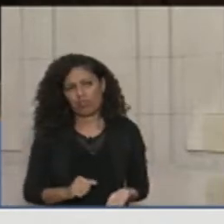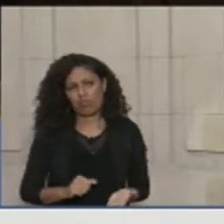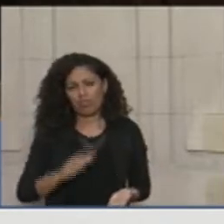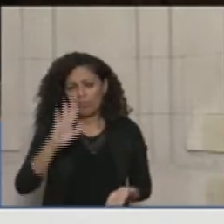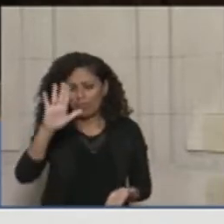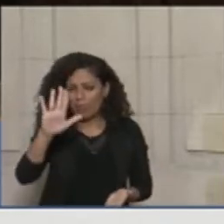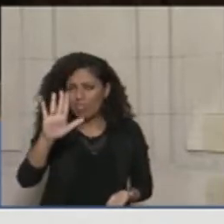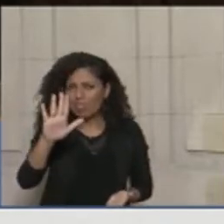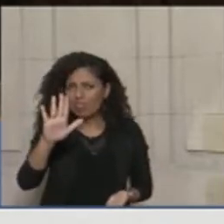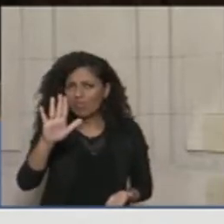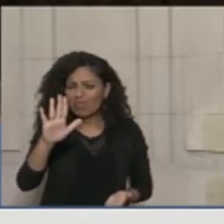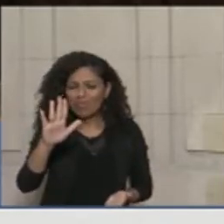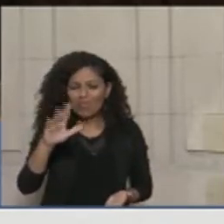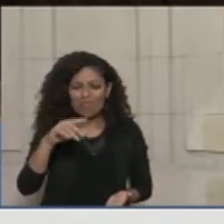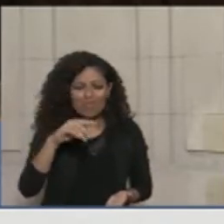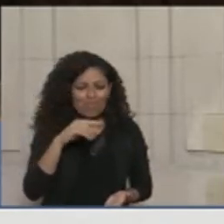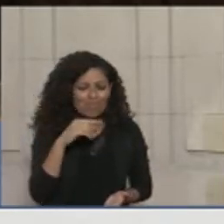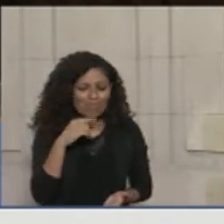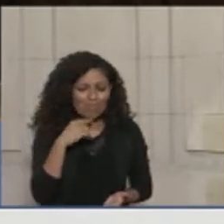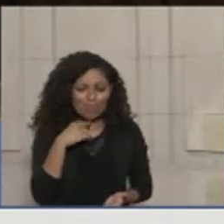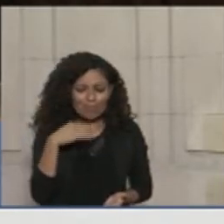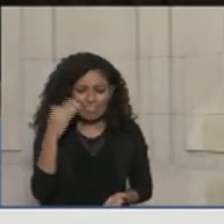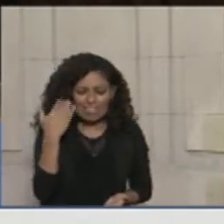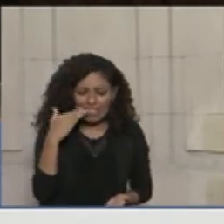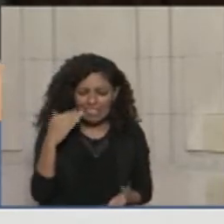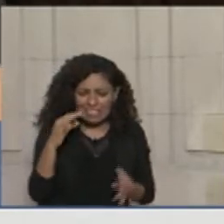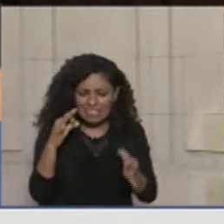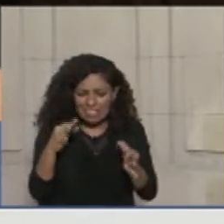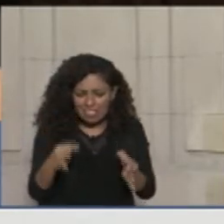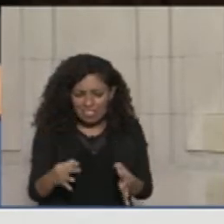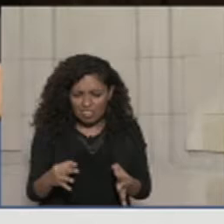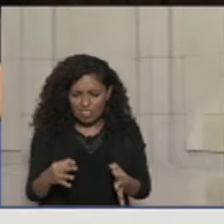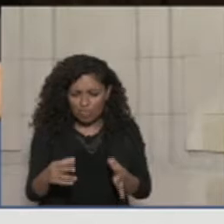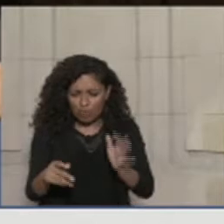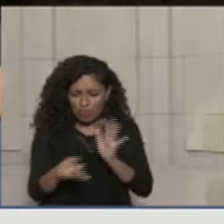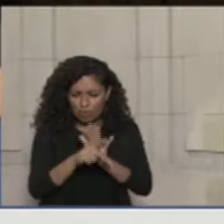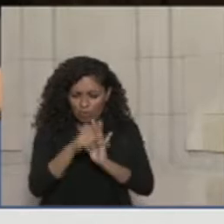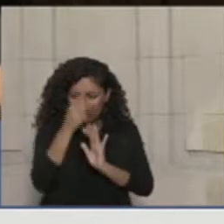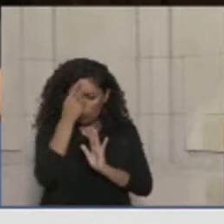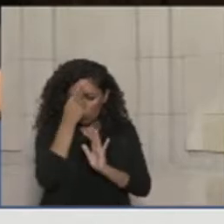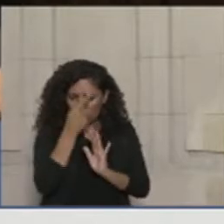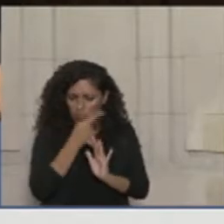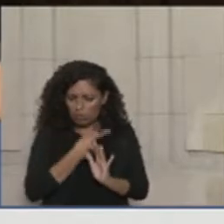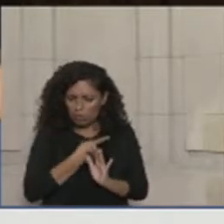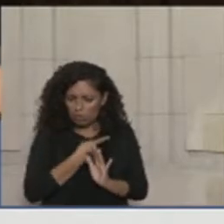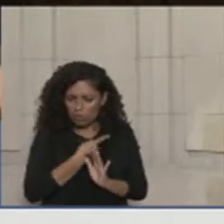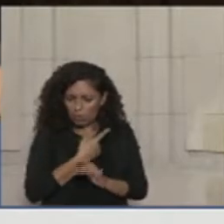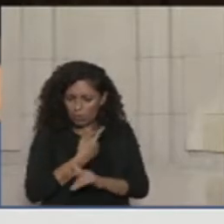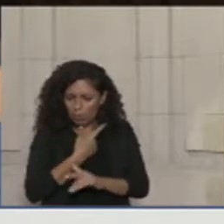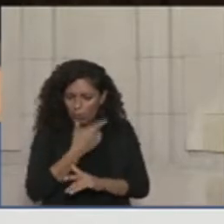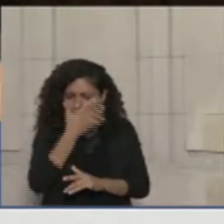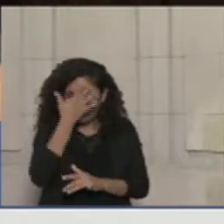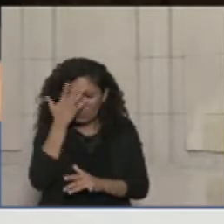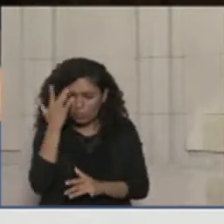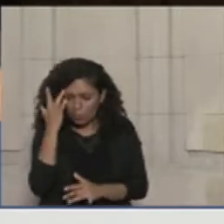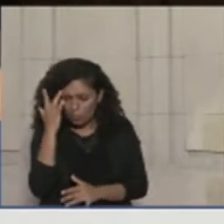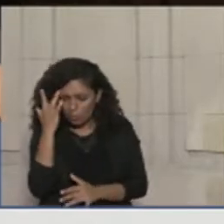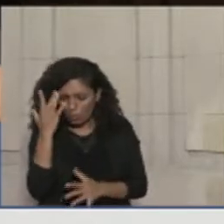humano, não é compreensível, não é plausível, não